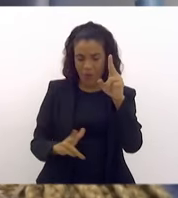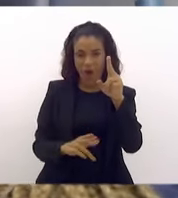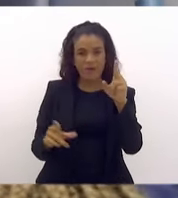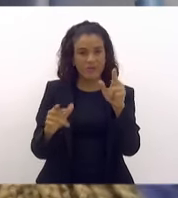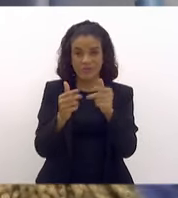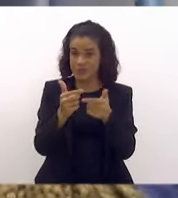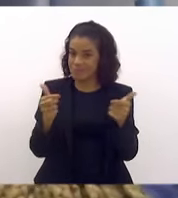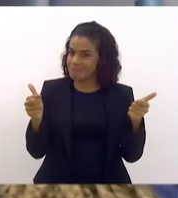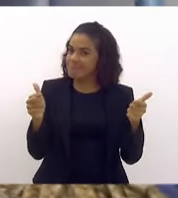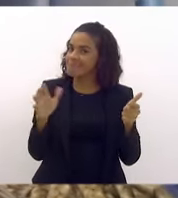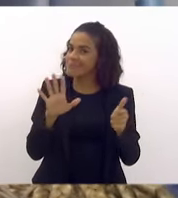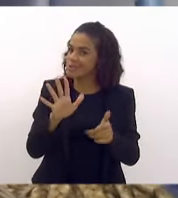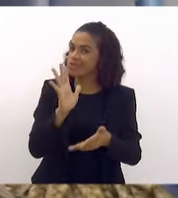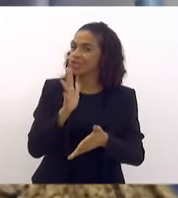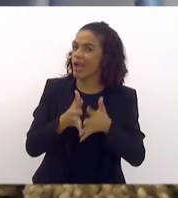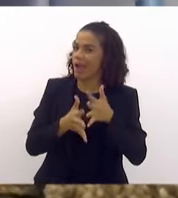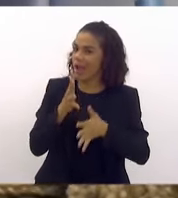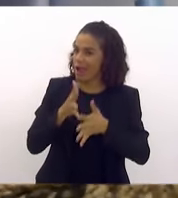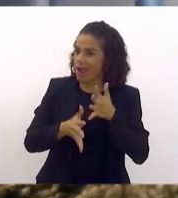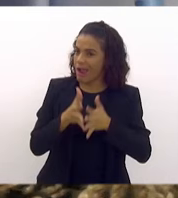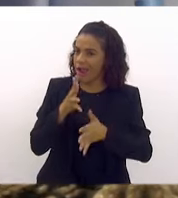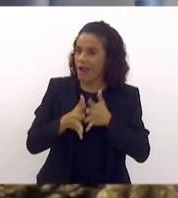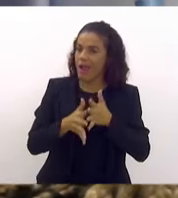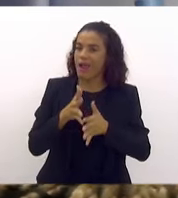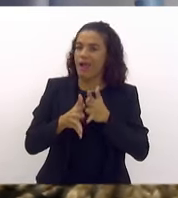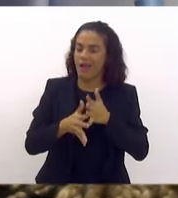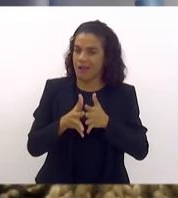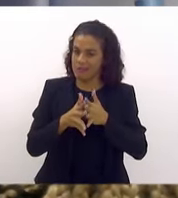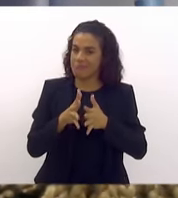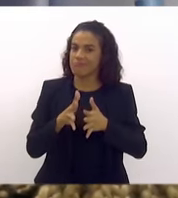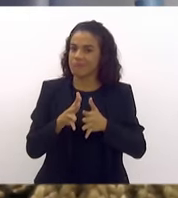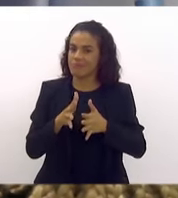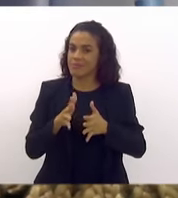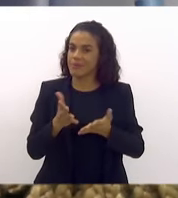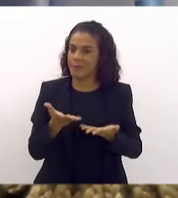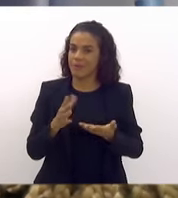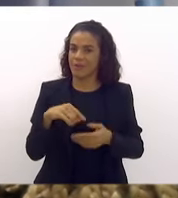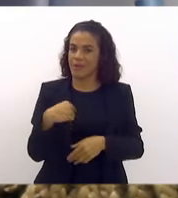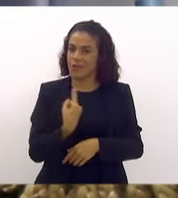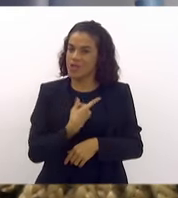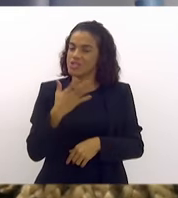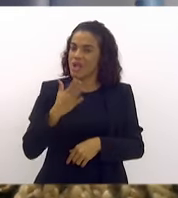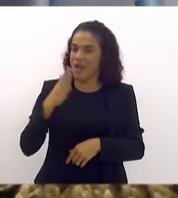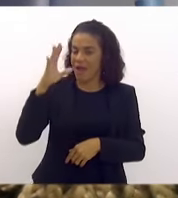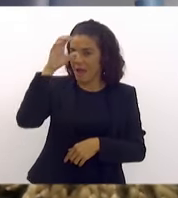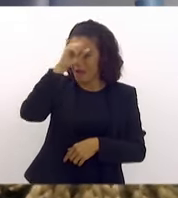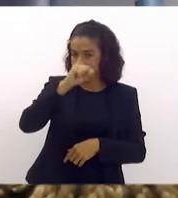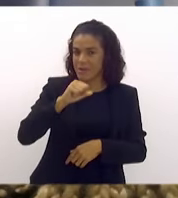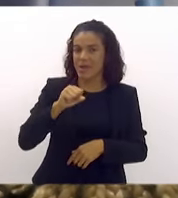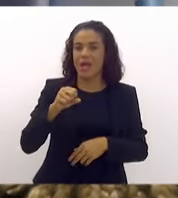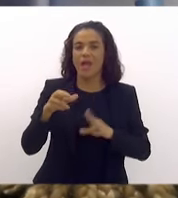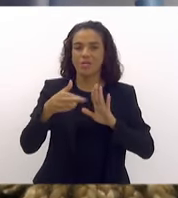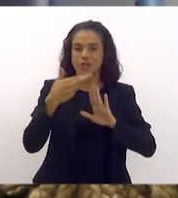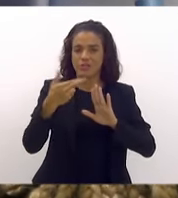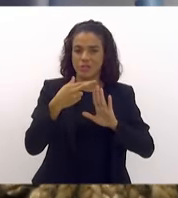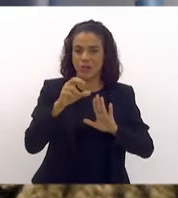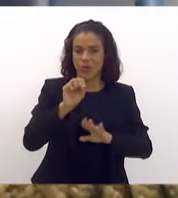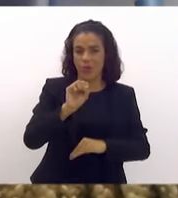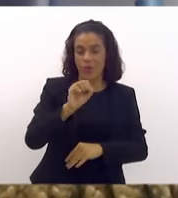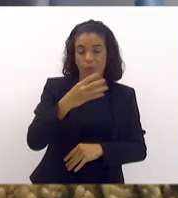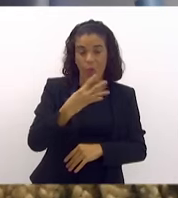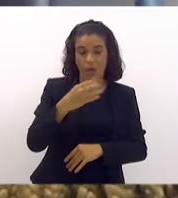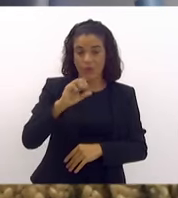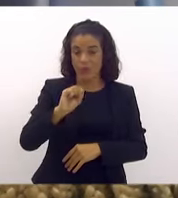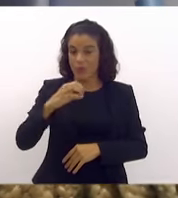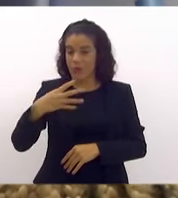divergem do que já Diverge do que vimos eh com relação à resolução 484 do CNJ